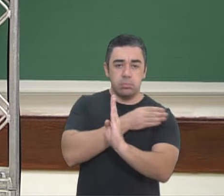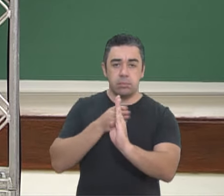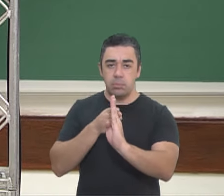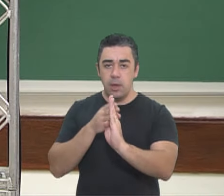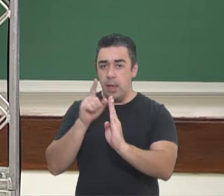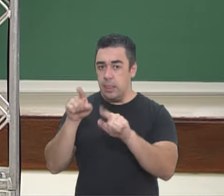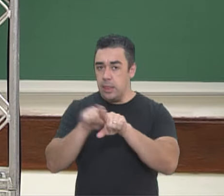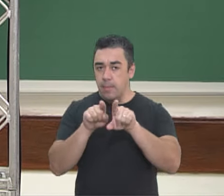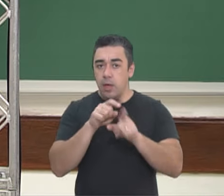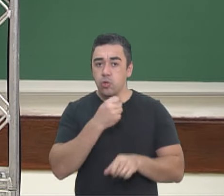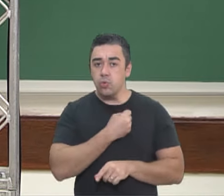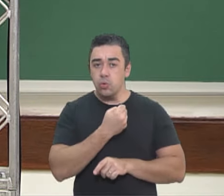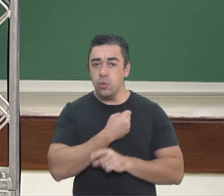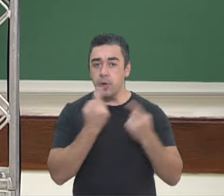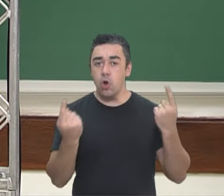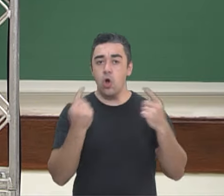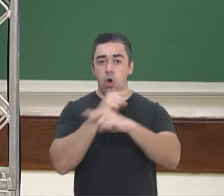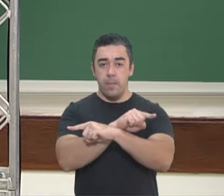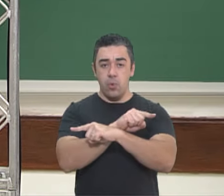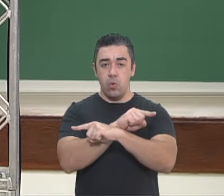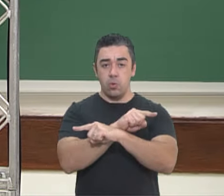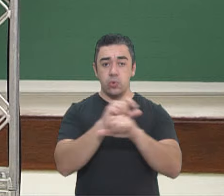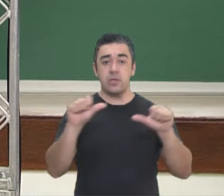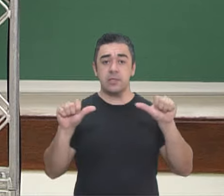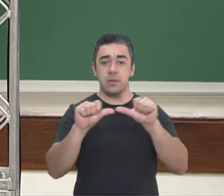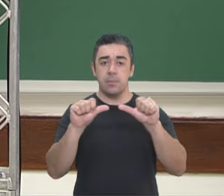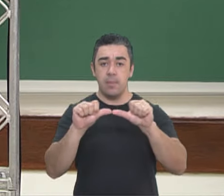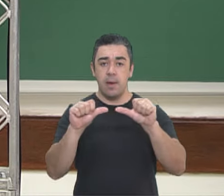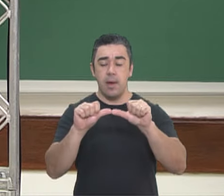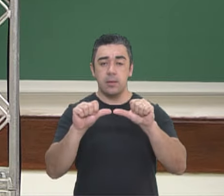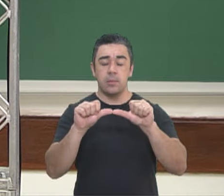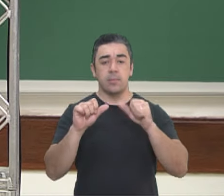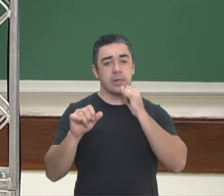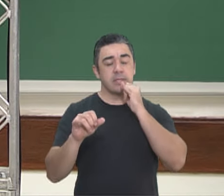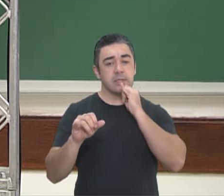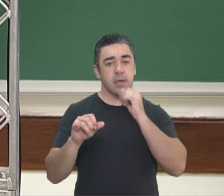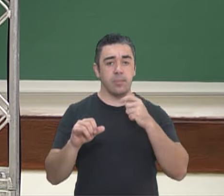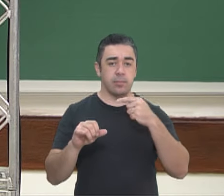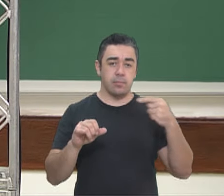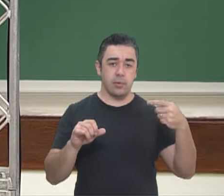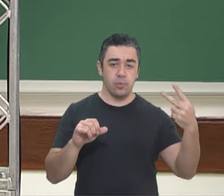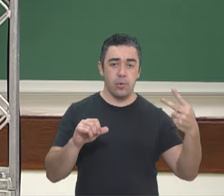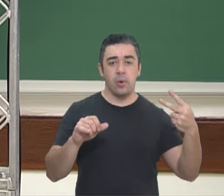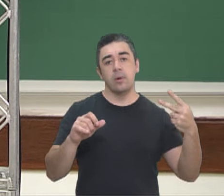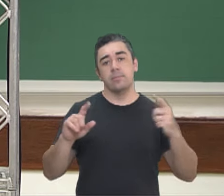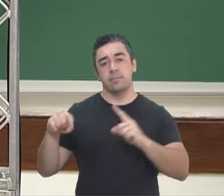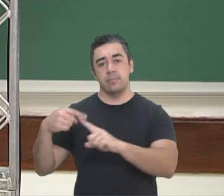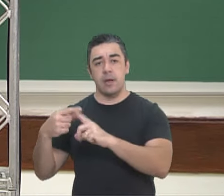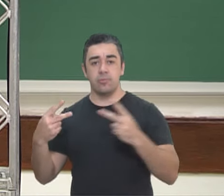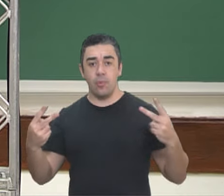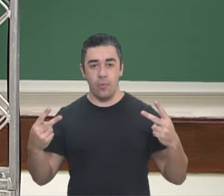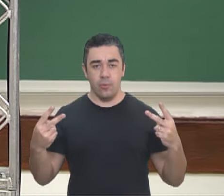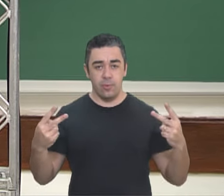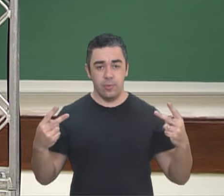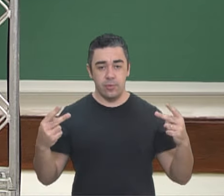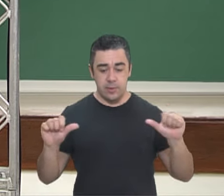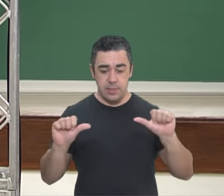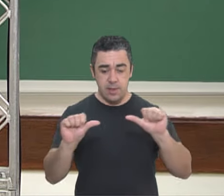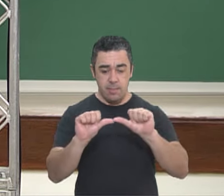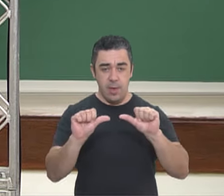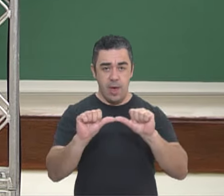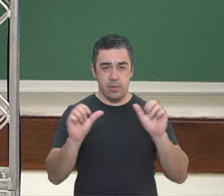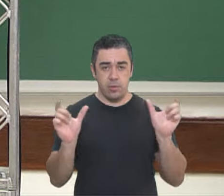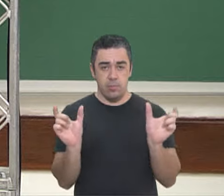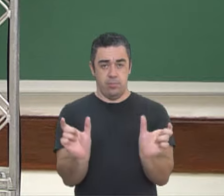Vamos lembrar? Oposto ou simétrico são os que estão em sentidos opostos na reta numérica, mas eles são iguais em